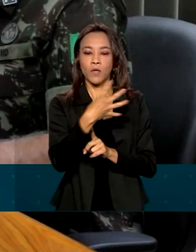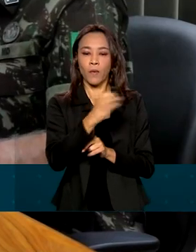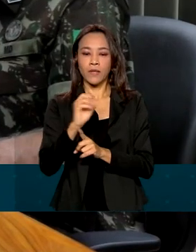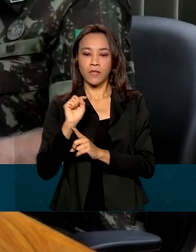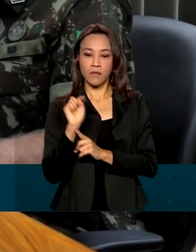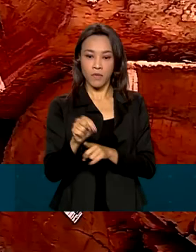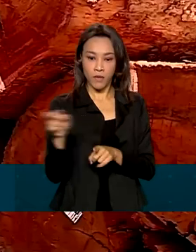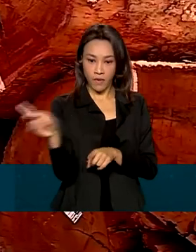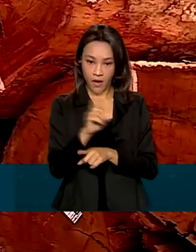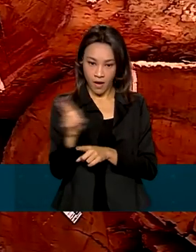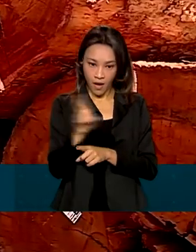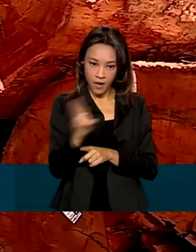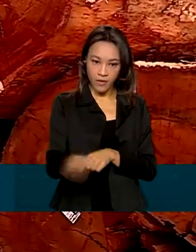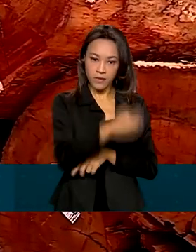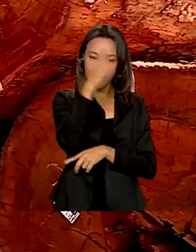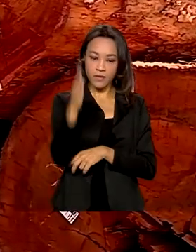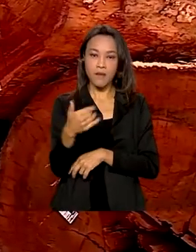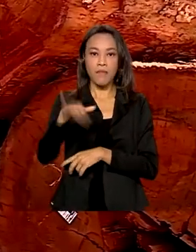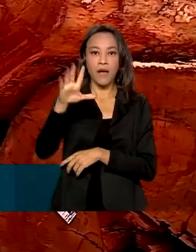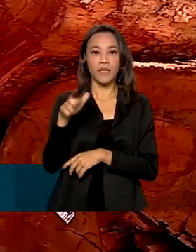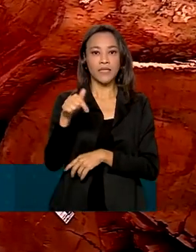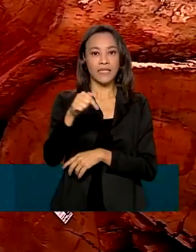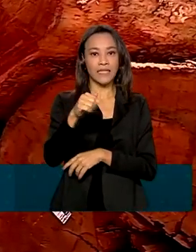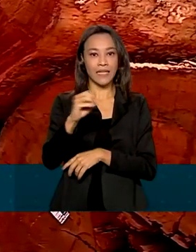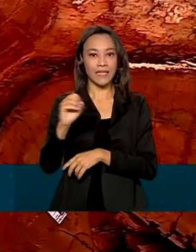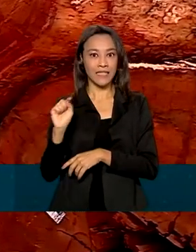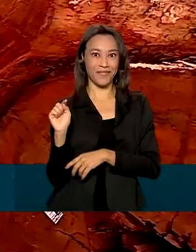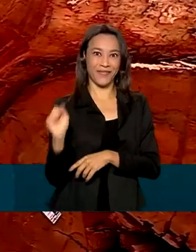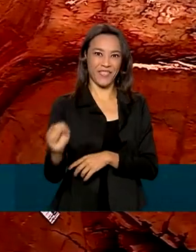foram apreendidos mais de 700